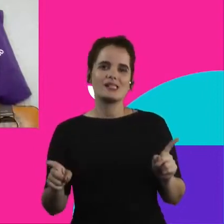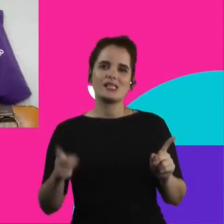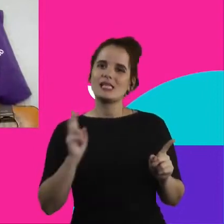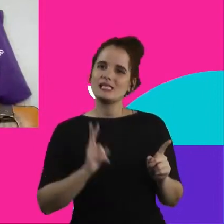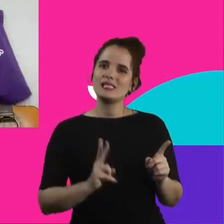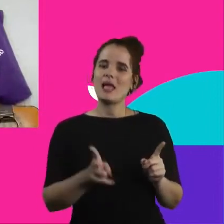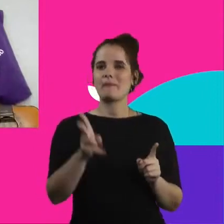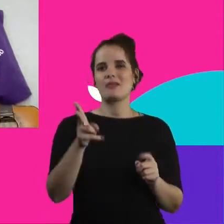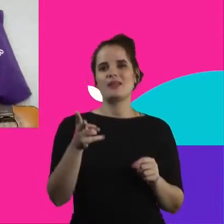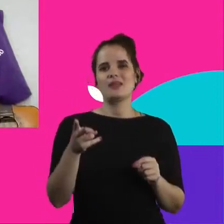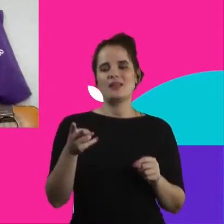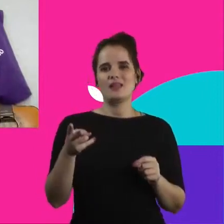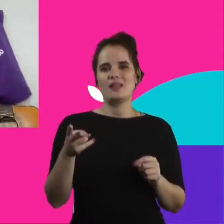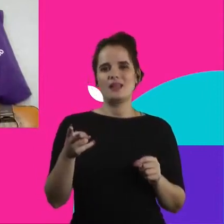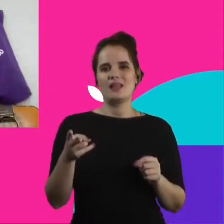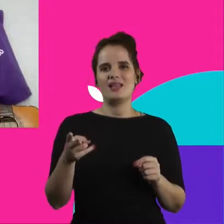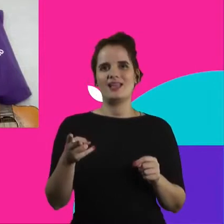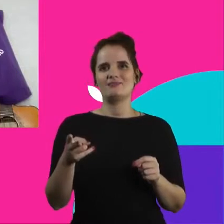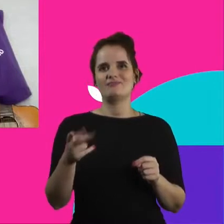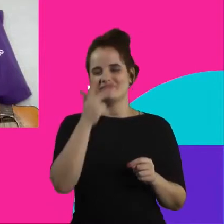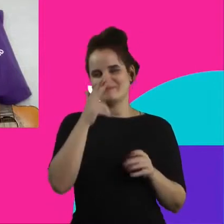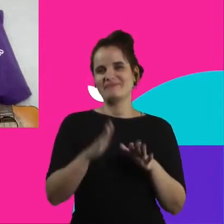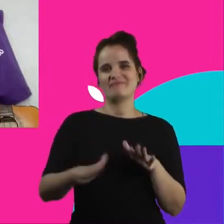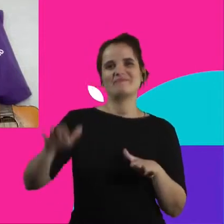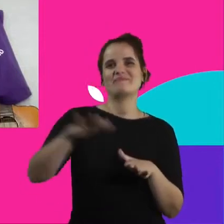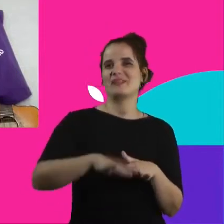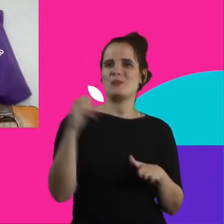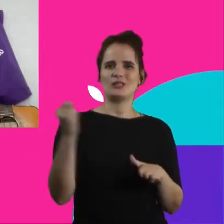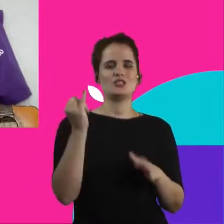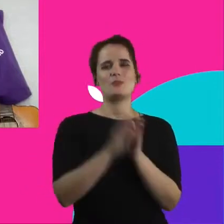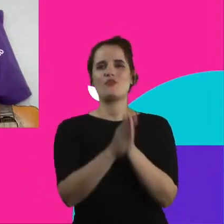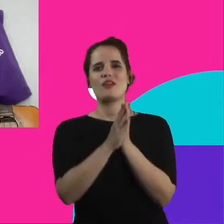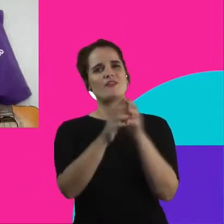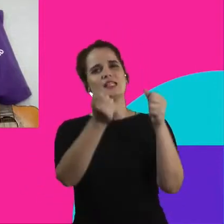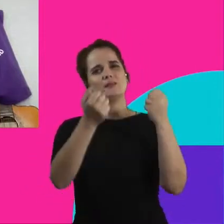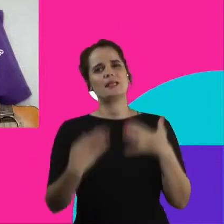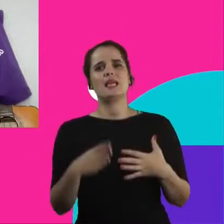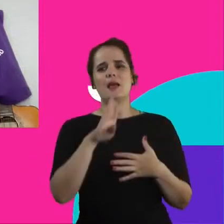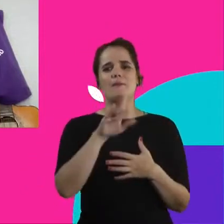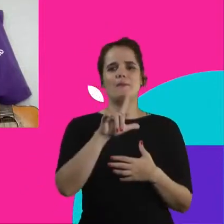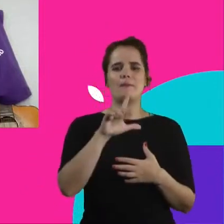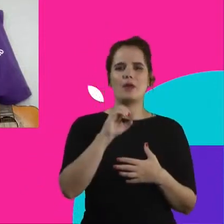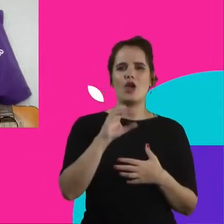poder passar por esse passo fundamental. O que são as blockchains e para que